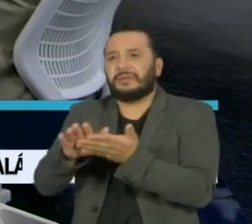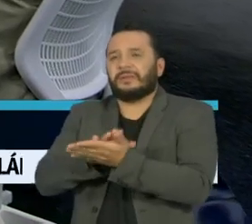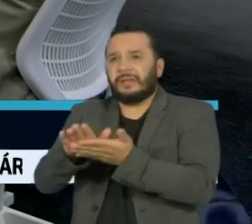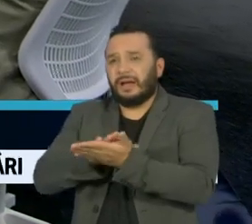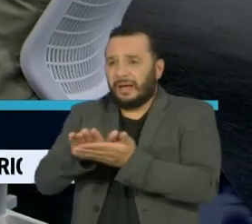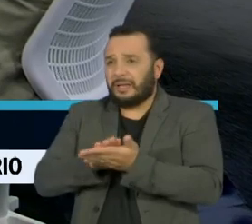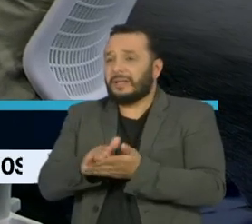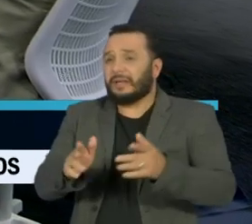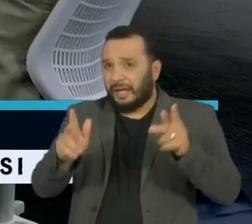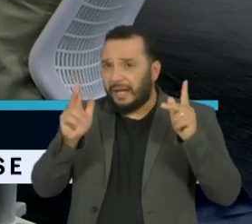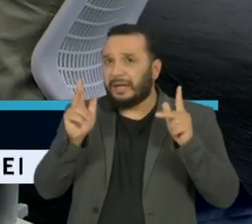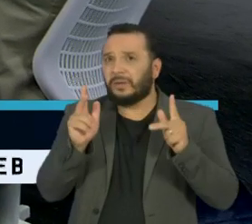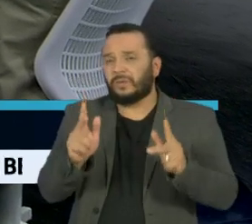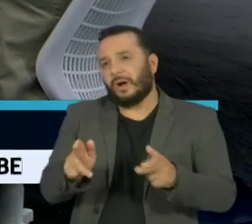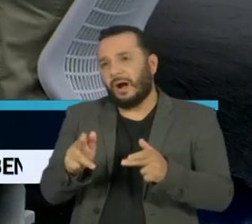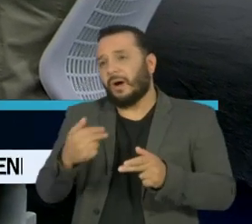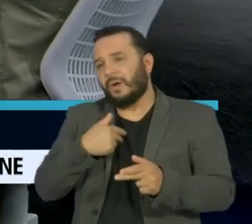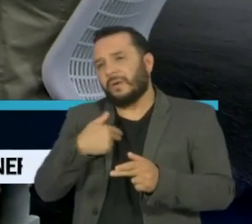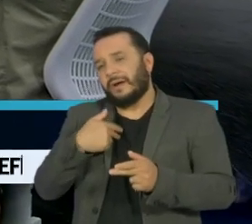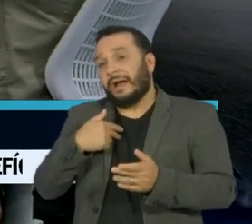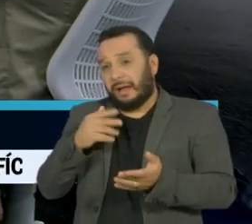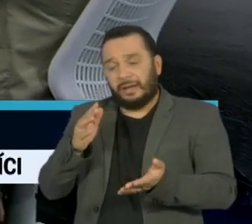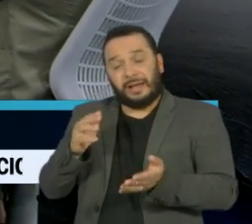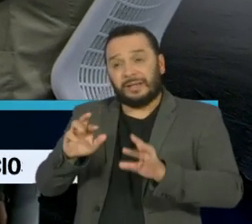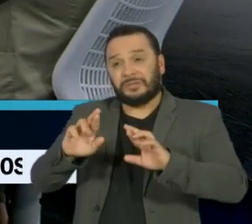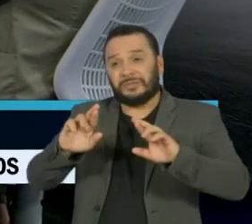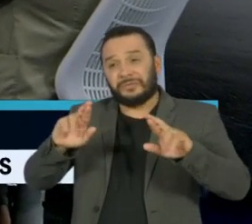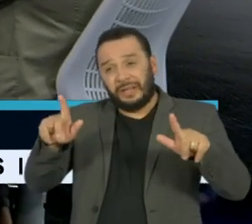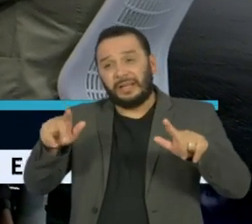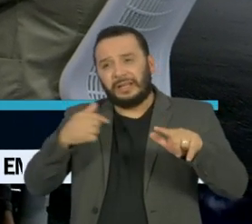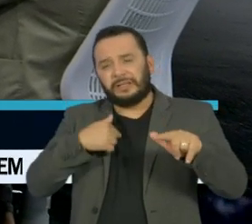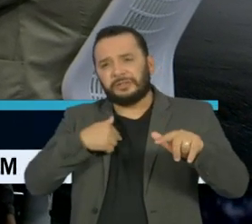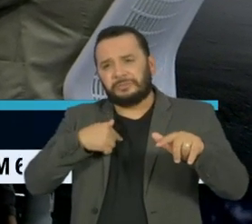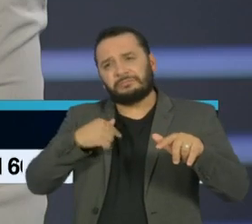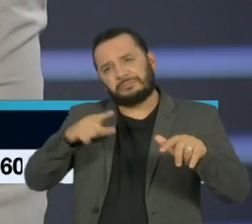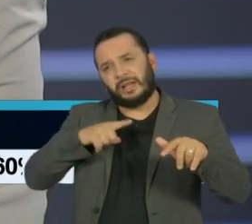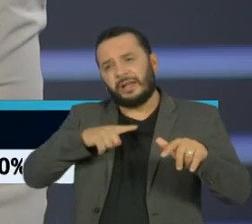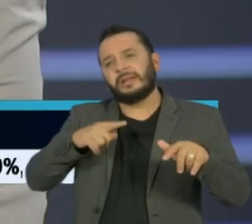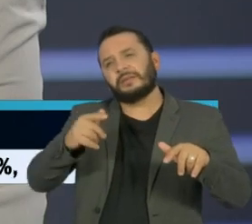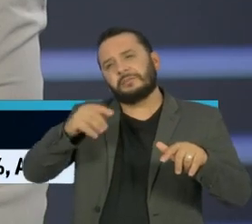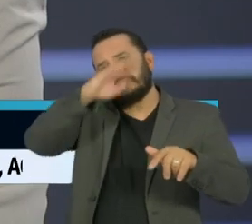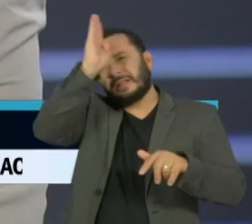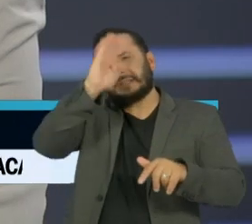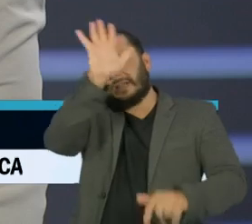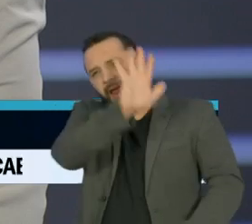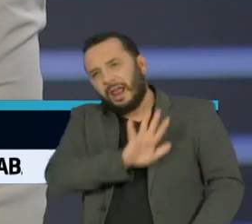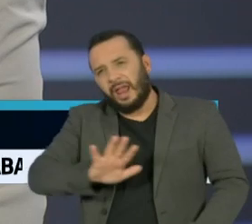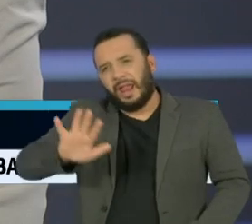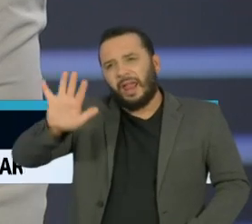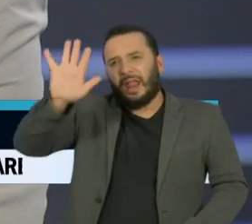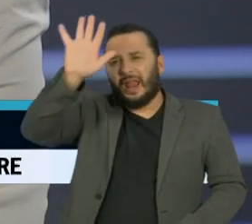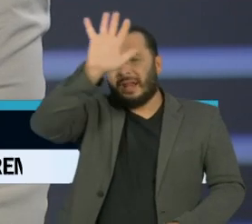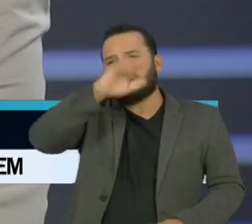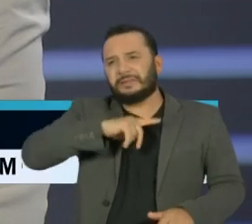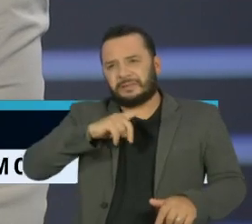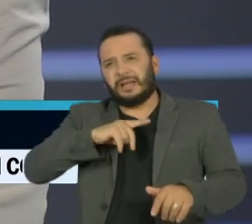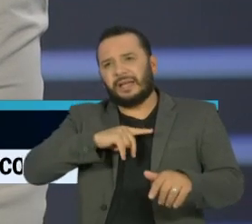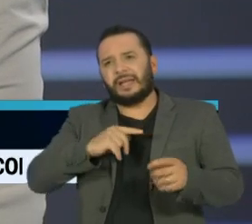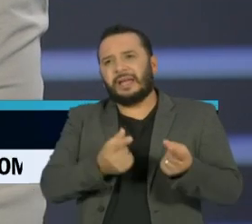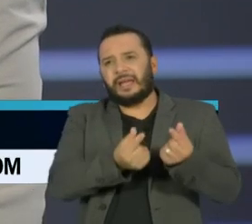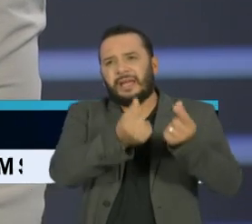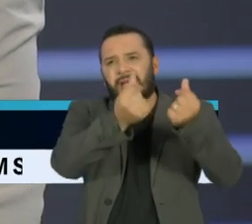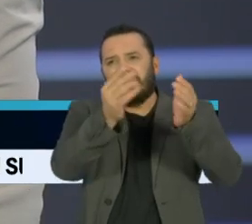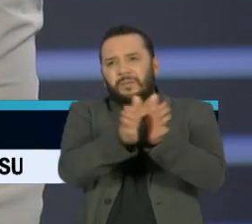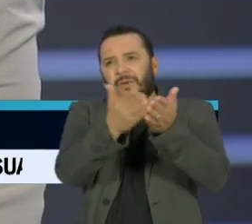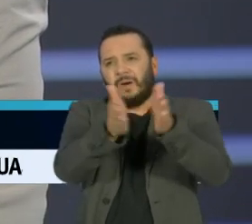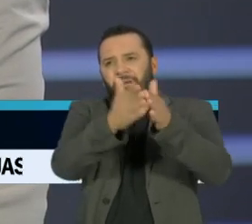o Brasil, a realidade brasileira. Quer dizer, isso é plenamente sabido. O Brasil é um país extremamente desigual e, sobretudo, com níveis